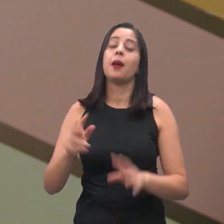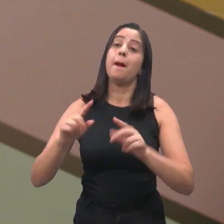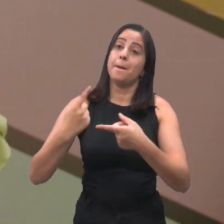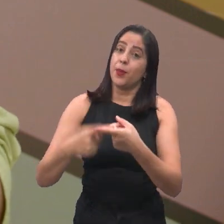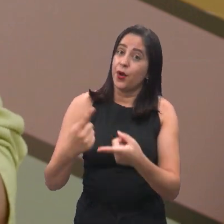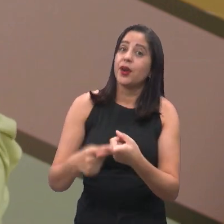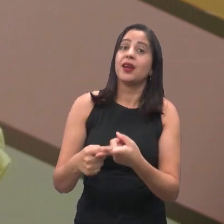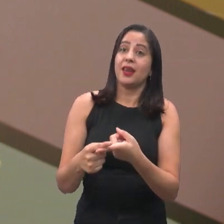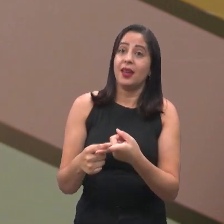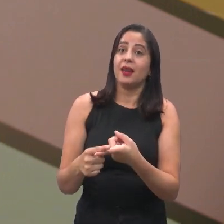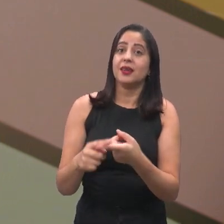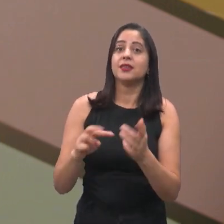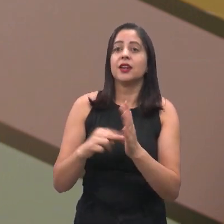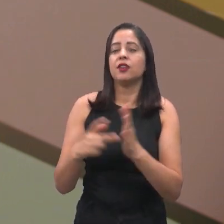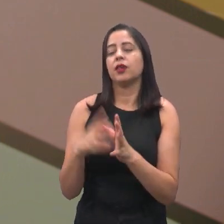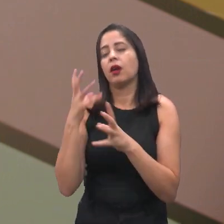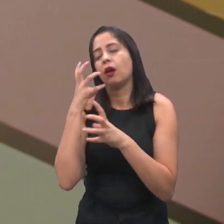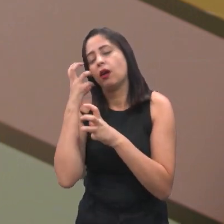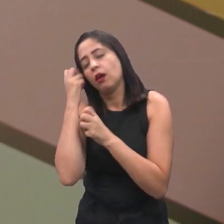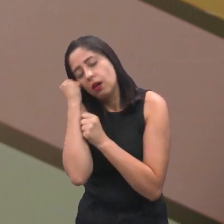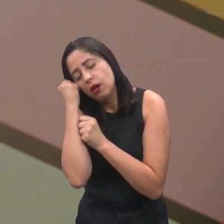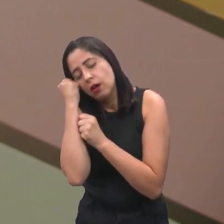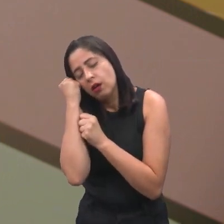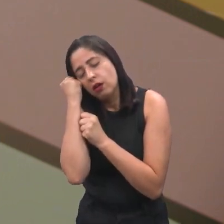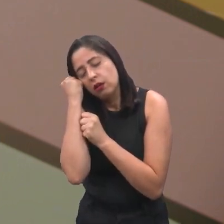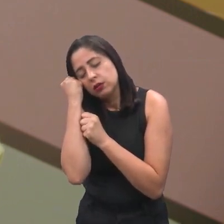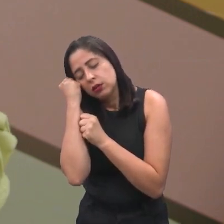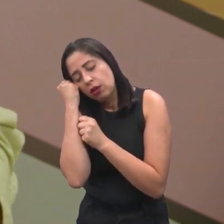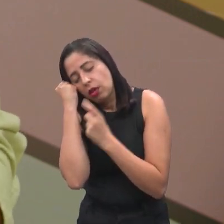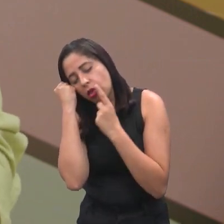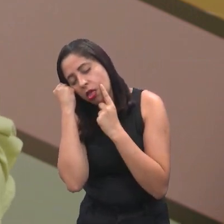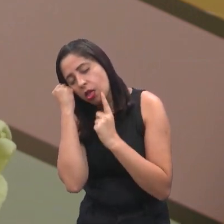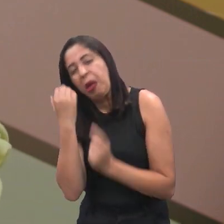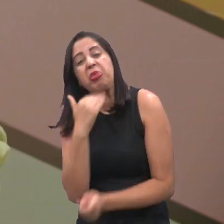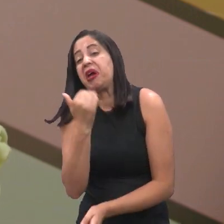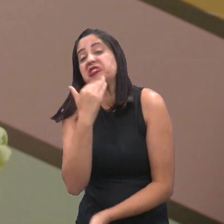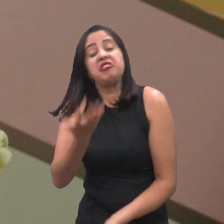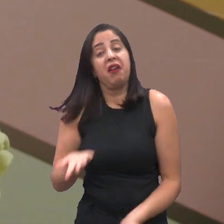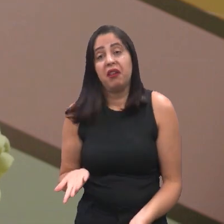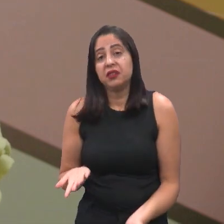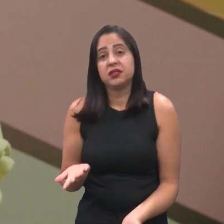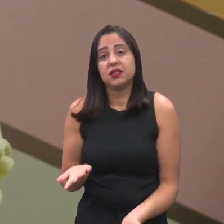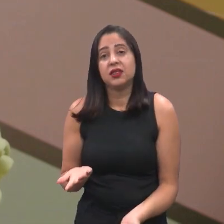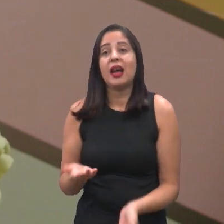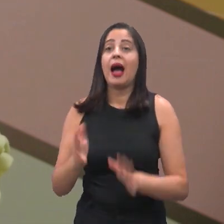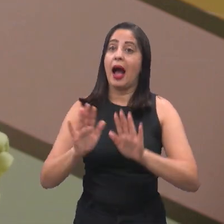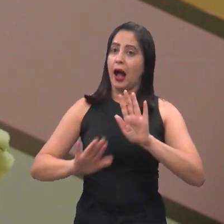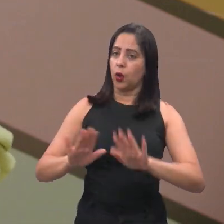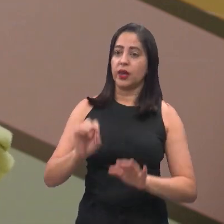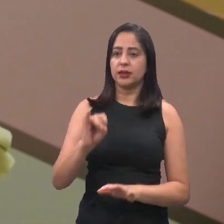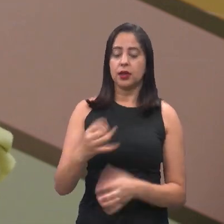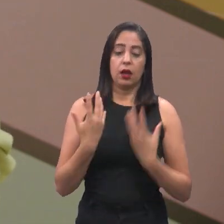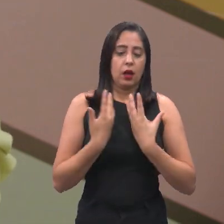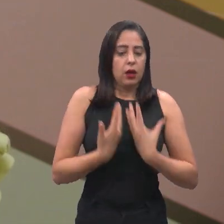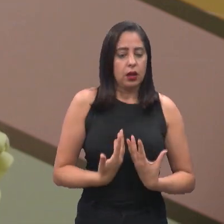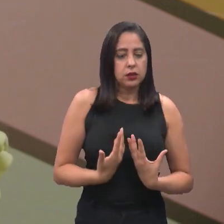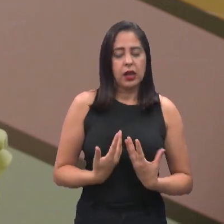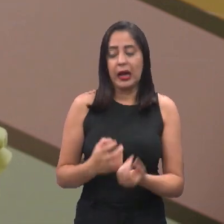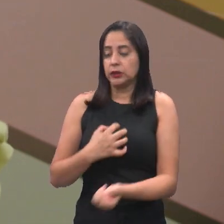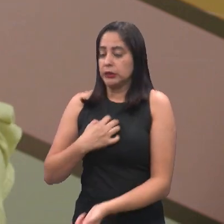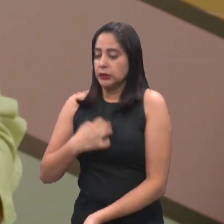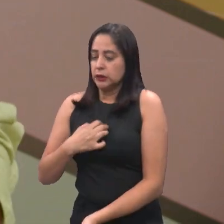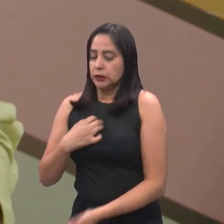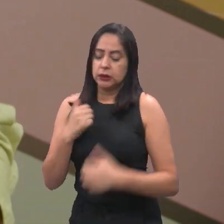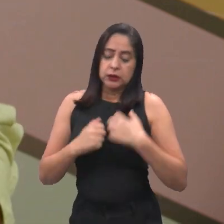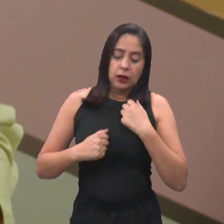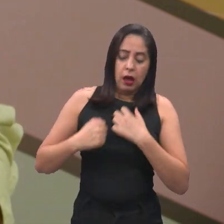suficiente, que uma massagem premiada também não é o suficiente. Agora, estou cansada, estou estressada, estou irritada, angustiada, porque eu